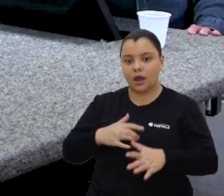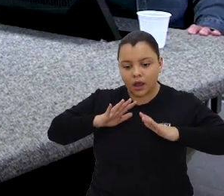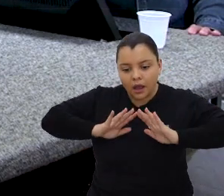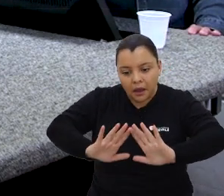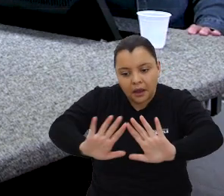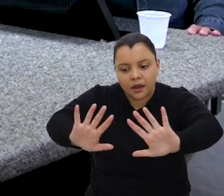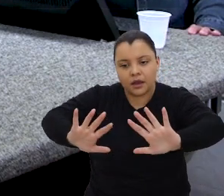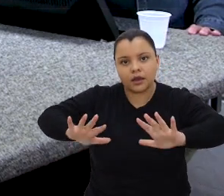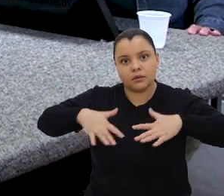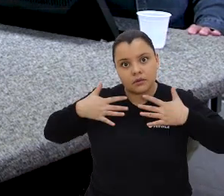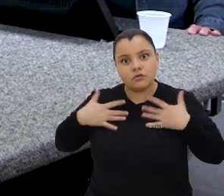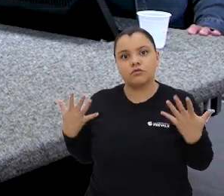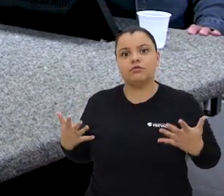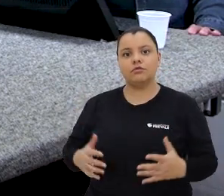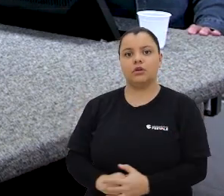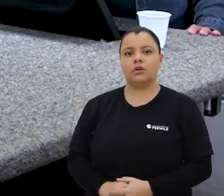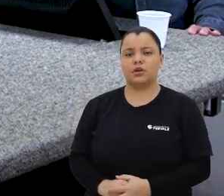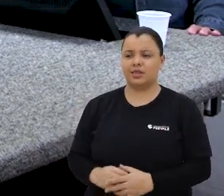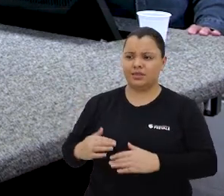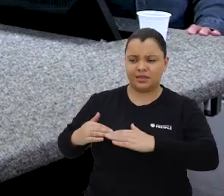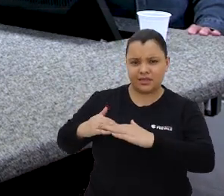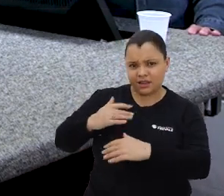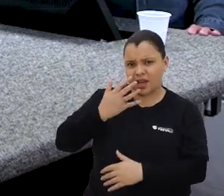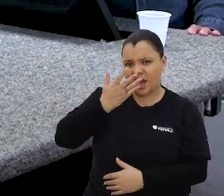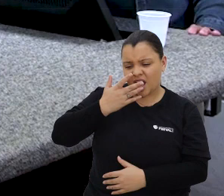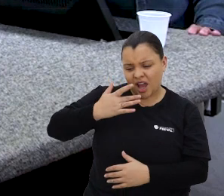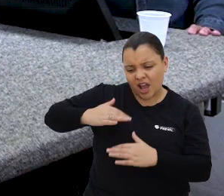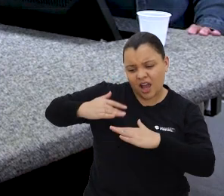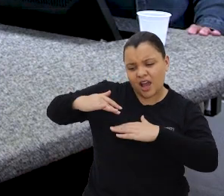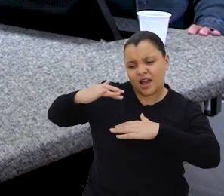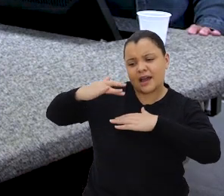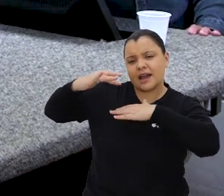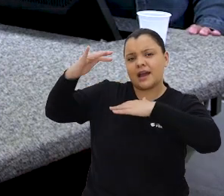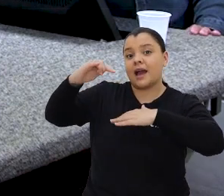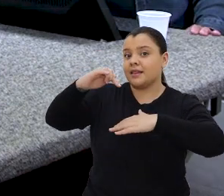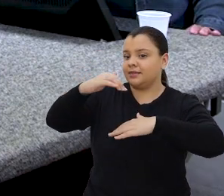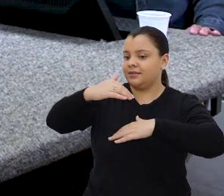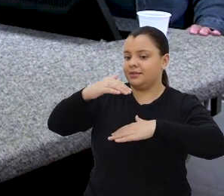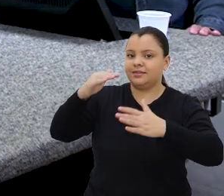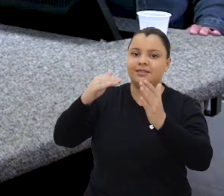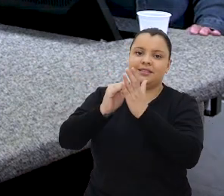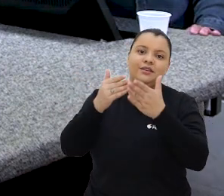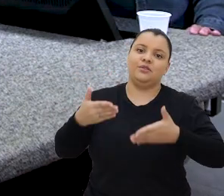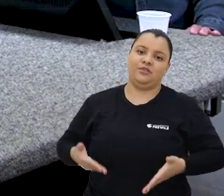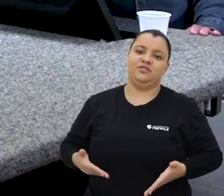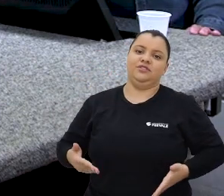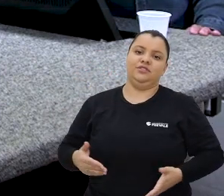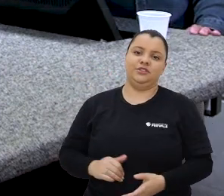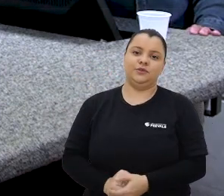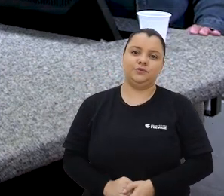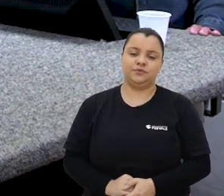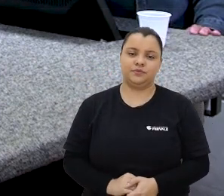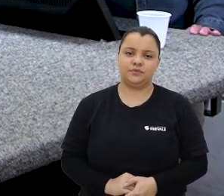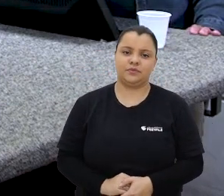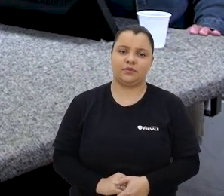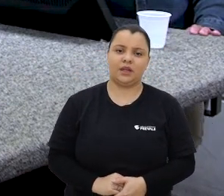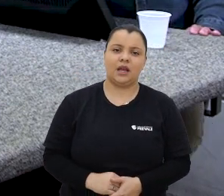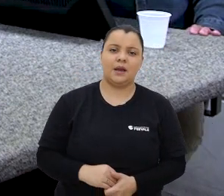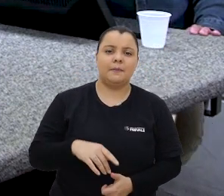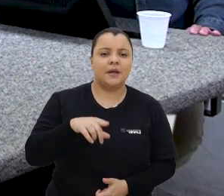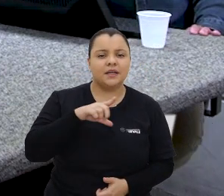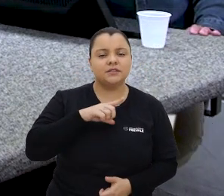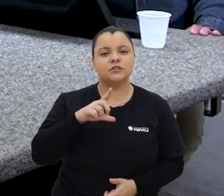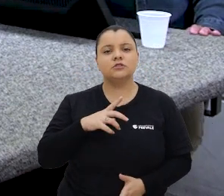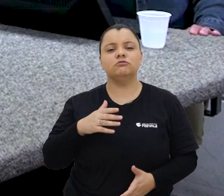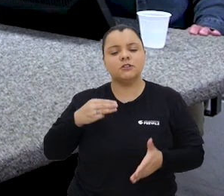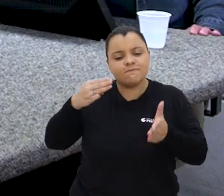ao longo, desde a minha infância, a fase da adolescência, início de fase adulta, até essa fase adulta que eu me encontro hoje, para eu ter essa